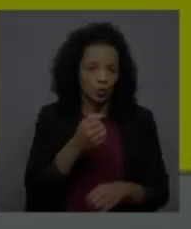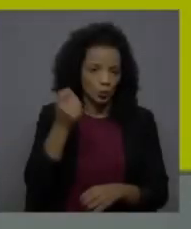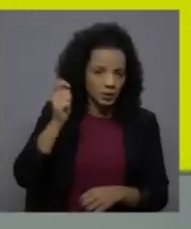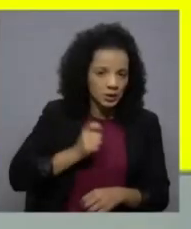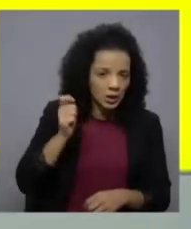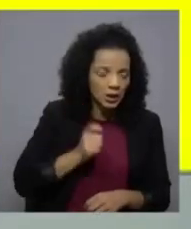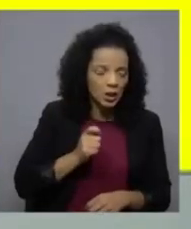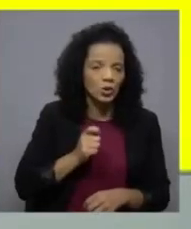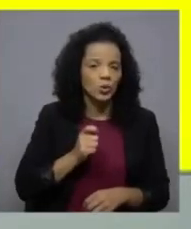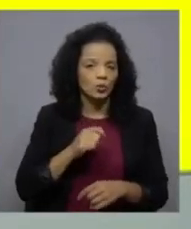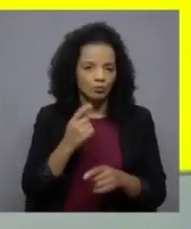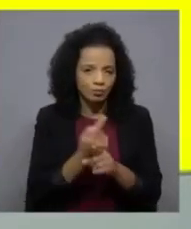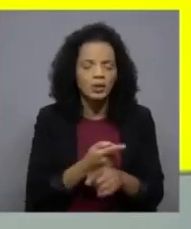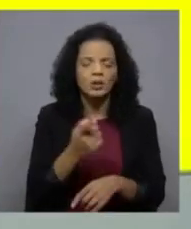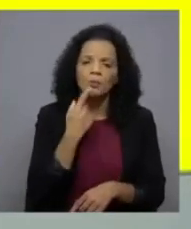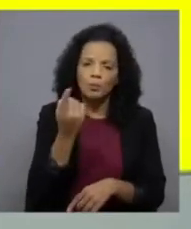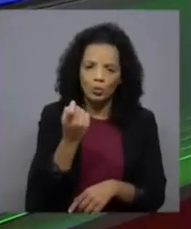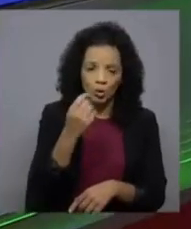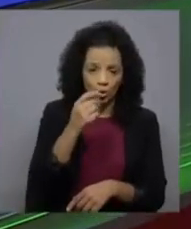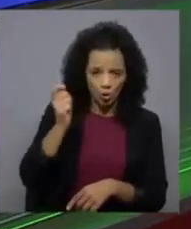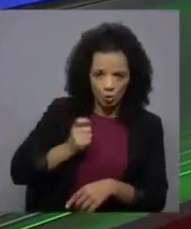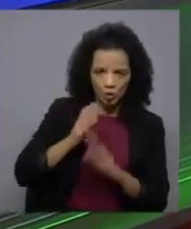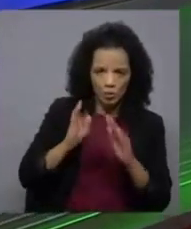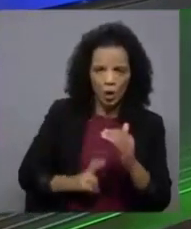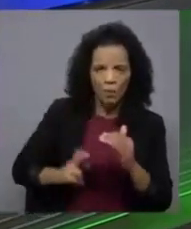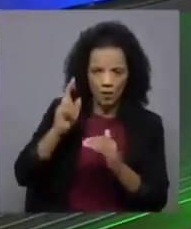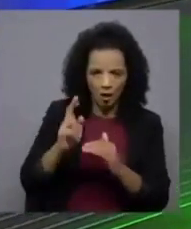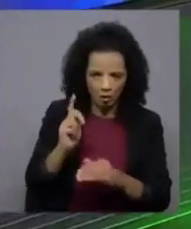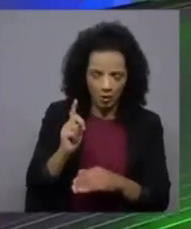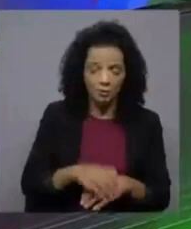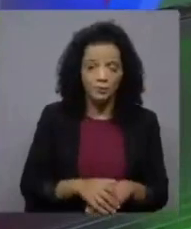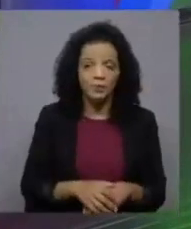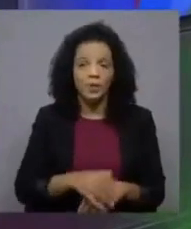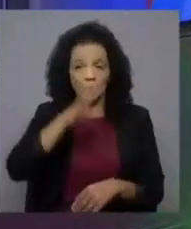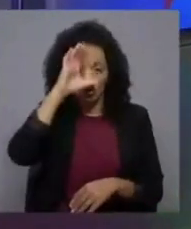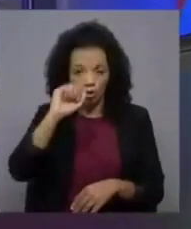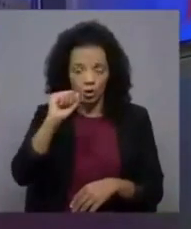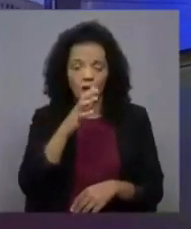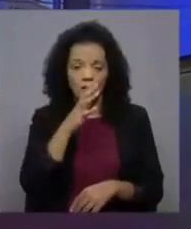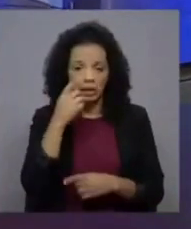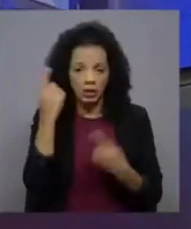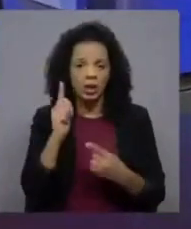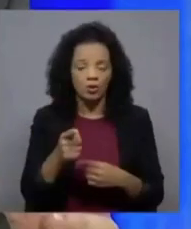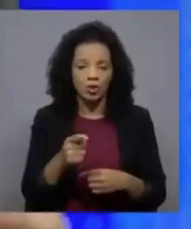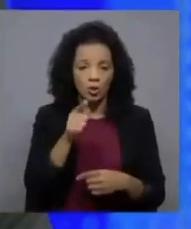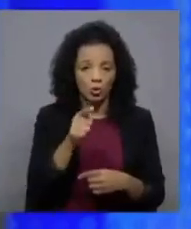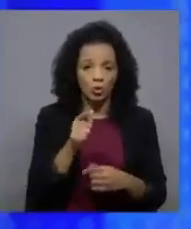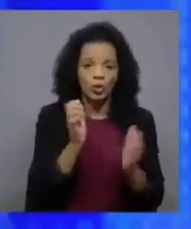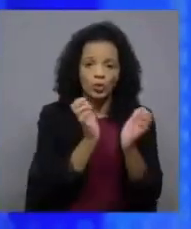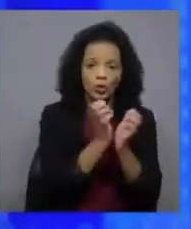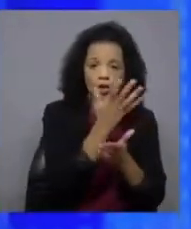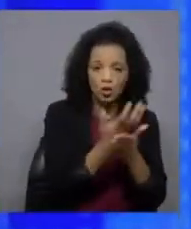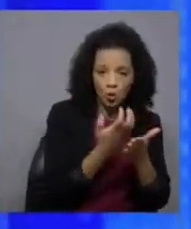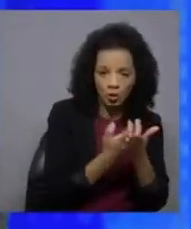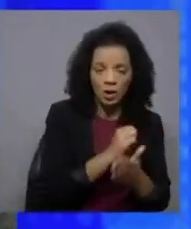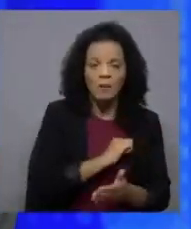o desemprego os subsídios tem que ser aumentados tem que ser alargada que o estado social clássico nos diz é tu desconta para a Segurança Social